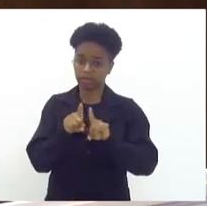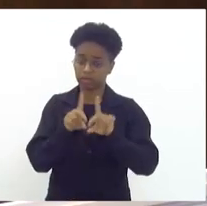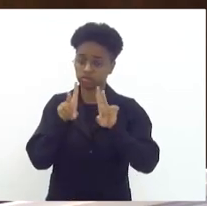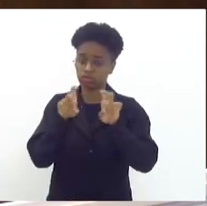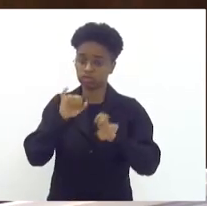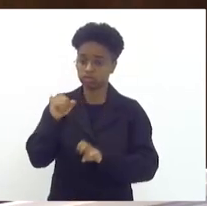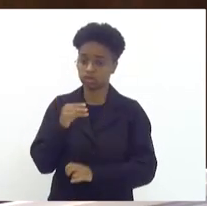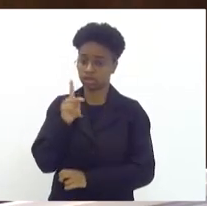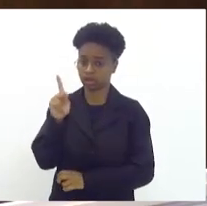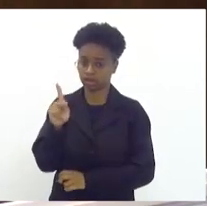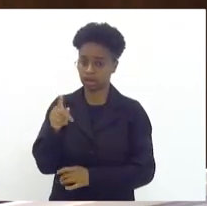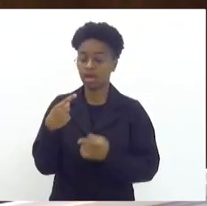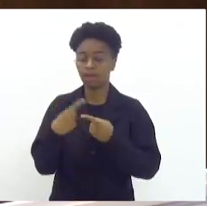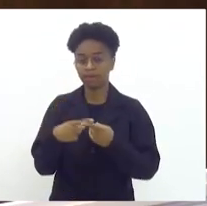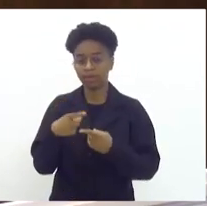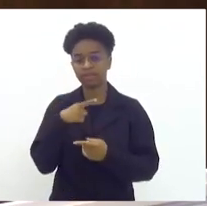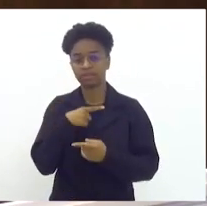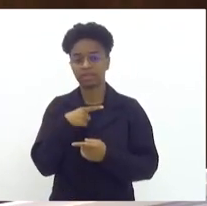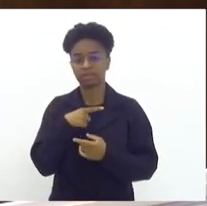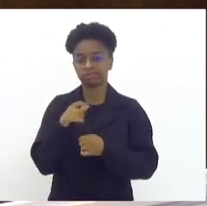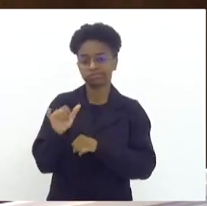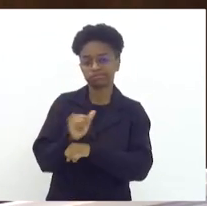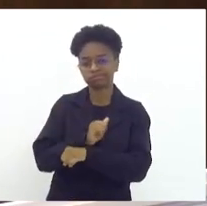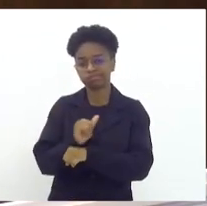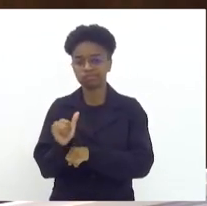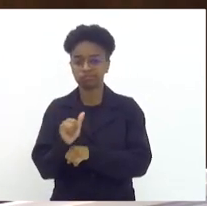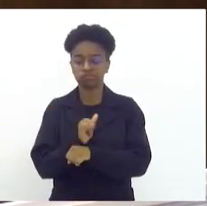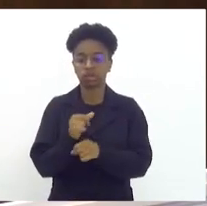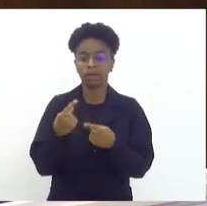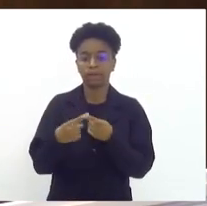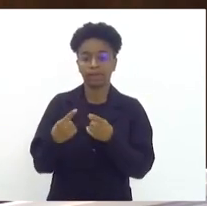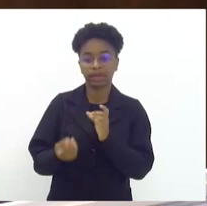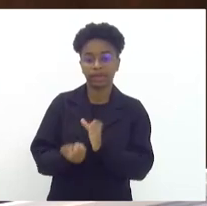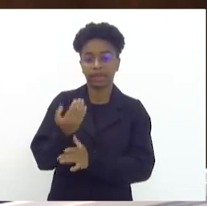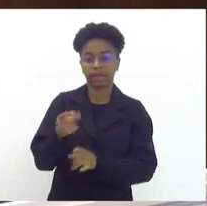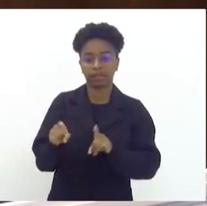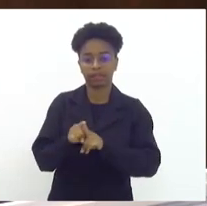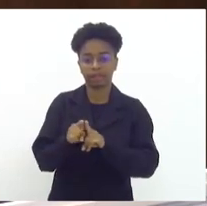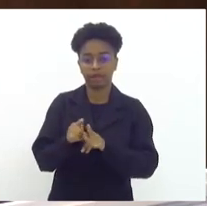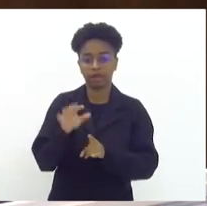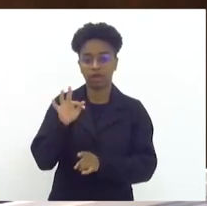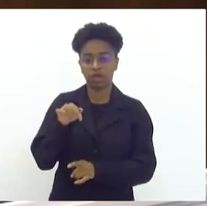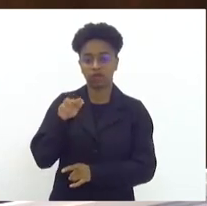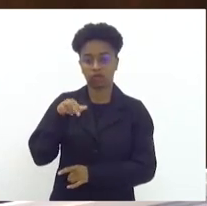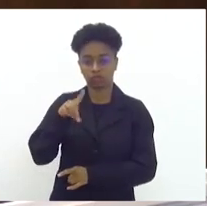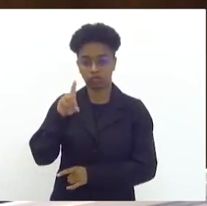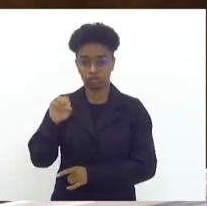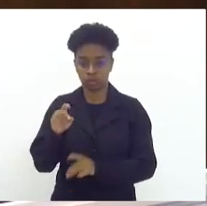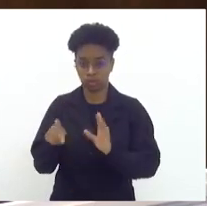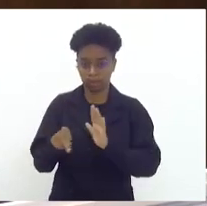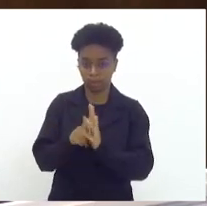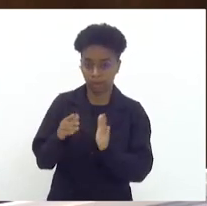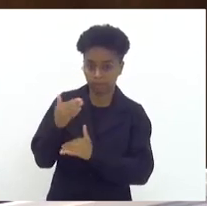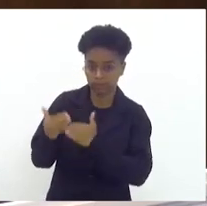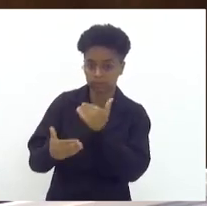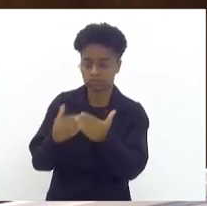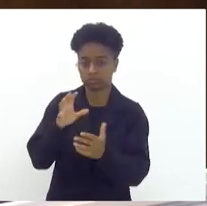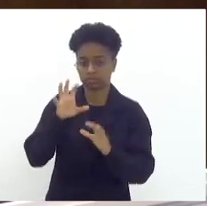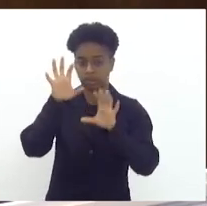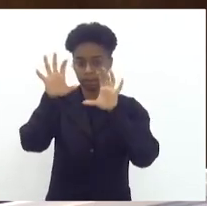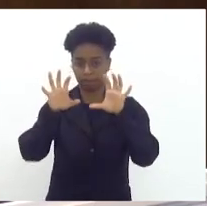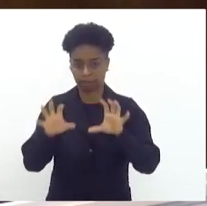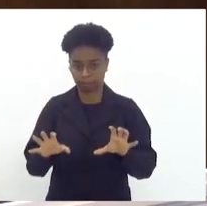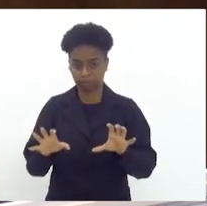um dispositivo que seja já que tá se criando também um Fundo Nacional de Desenvolvimento Regional